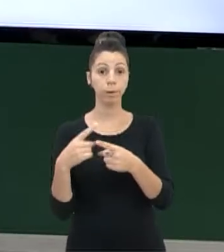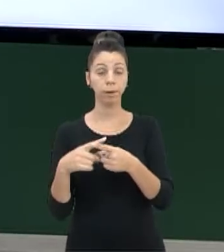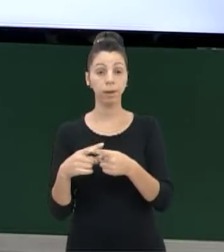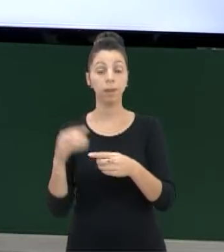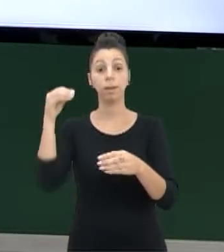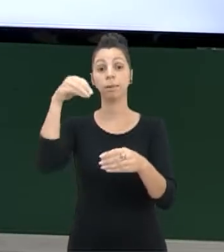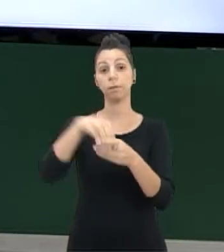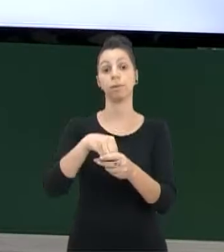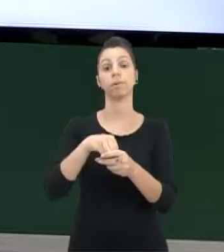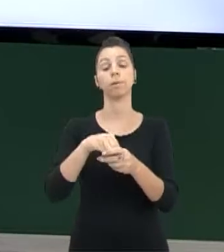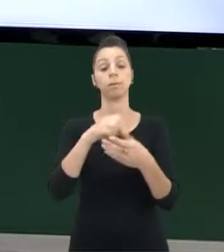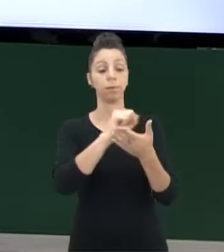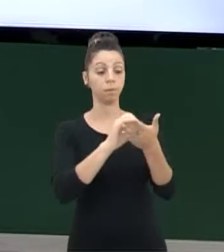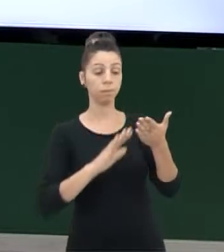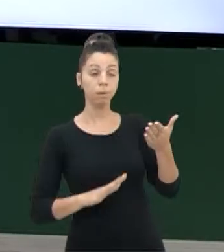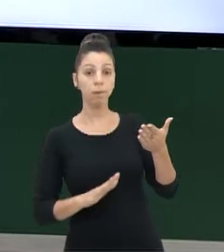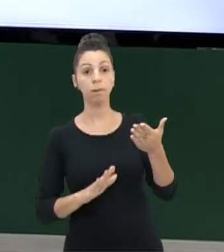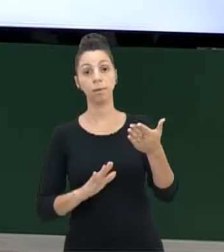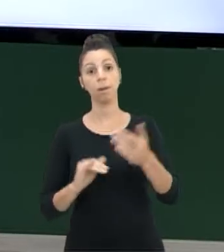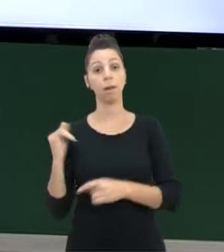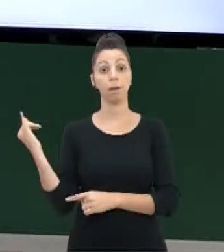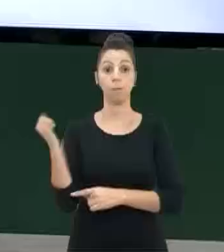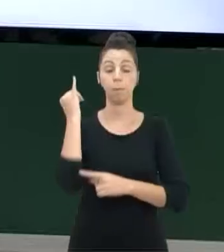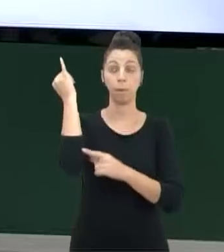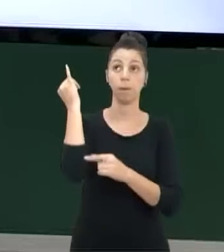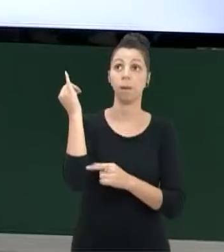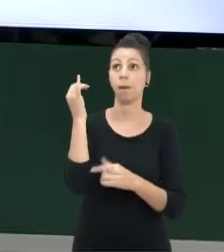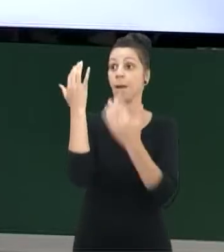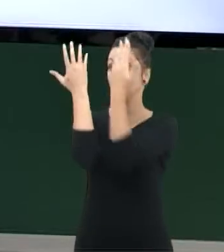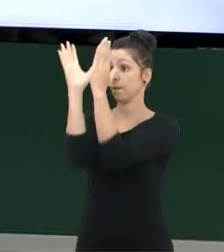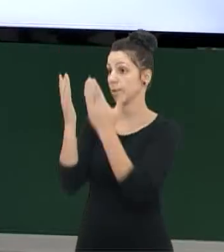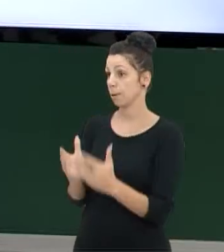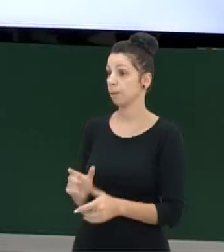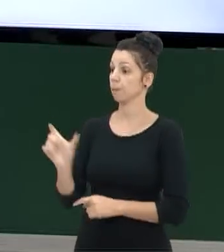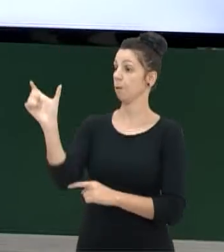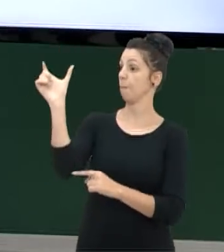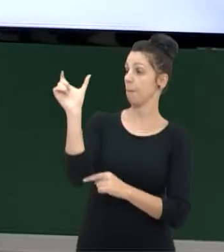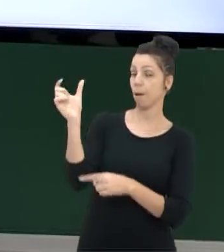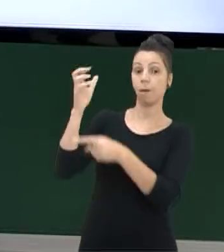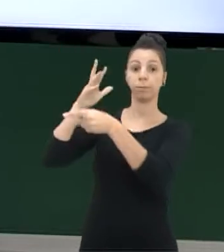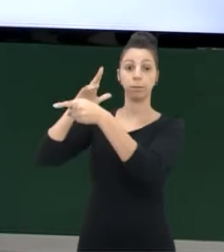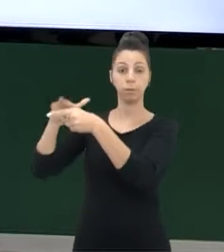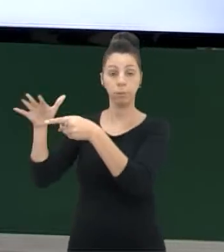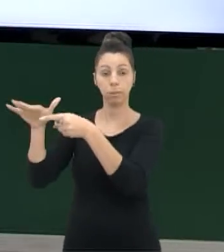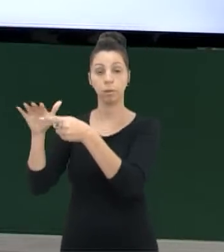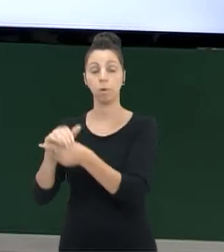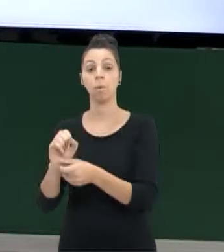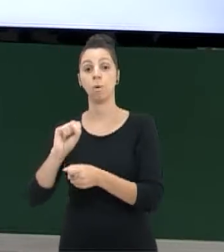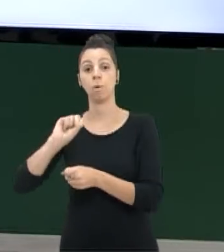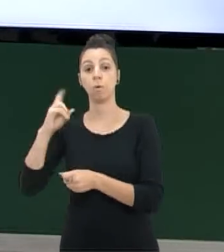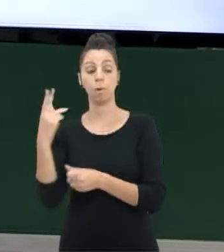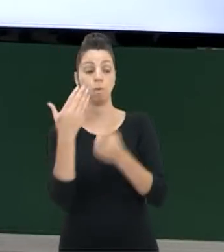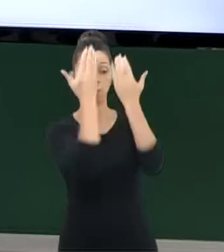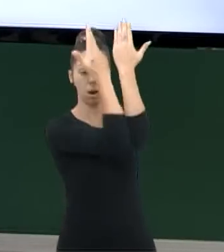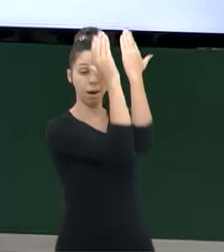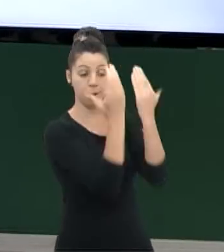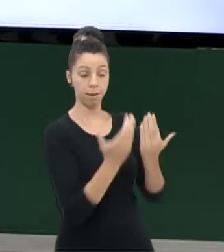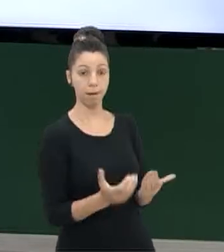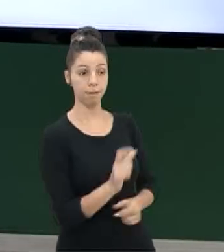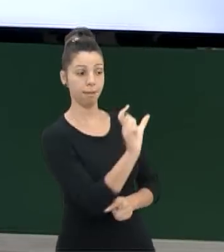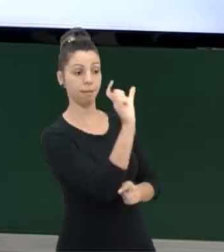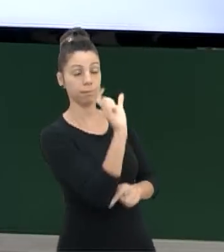pode aparecer, analise a palavra morfologicamente, analise o trecho e a